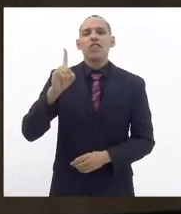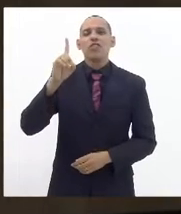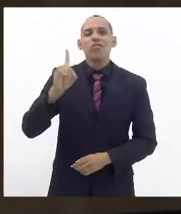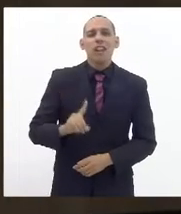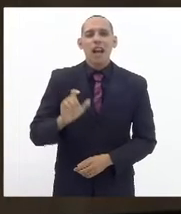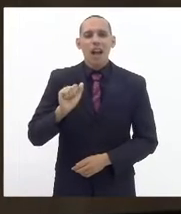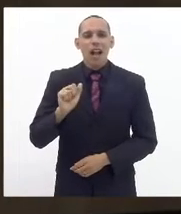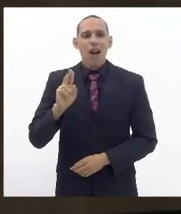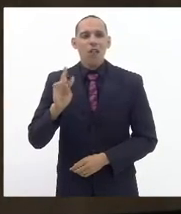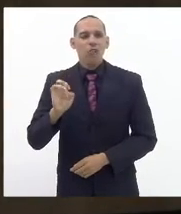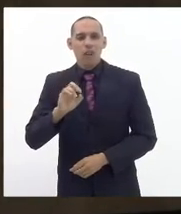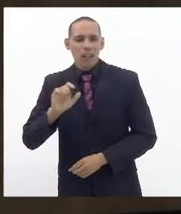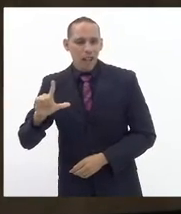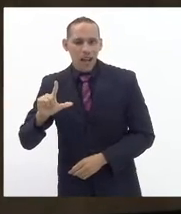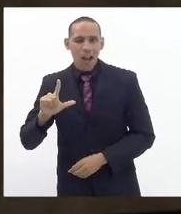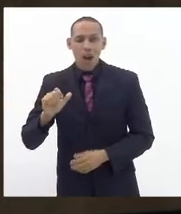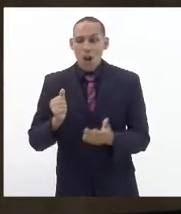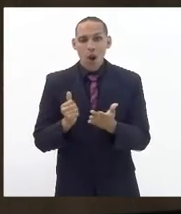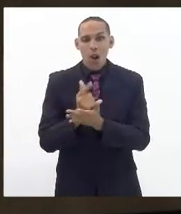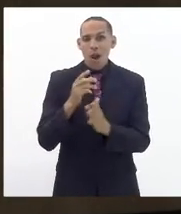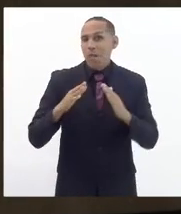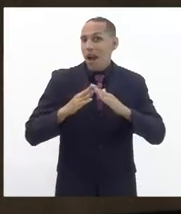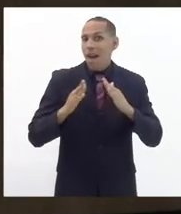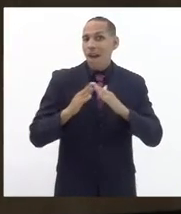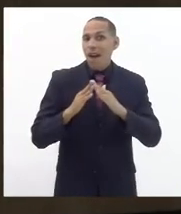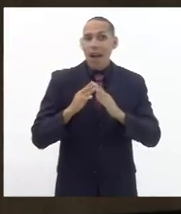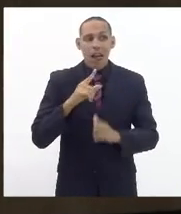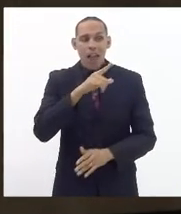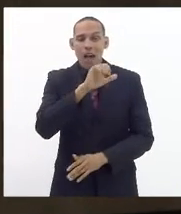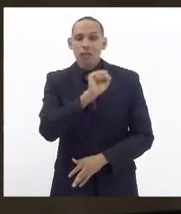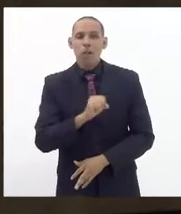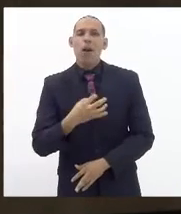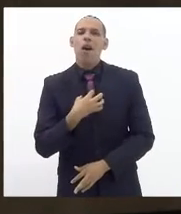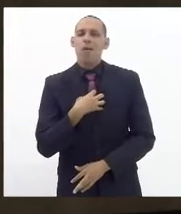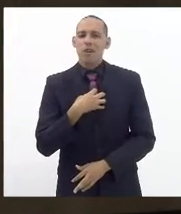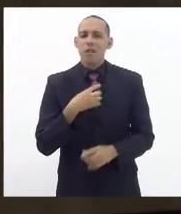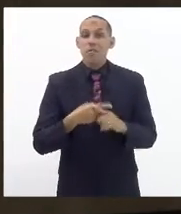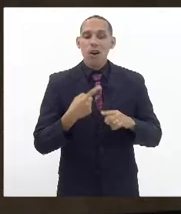que comprou uma casa no sul da Bahia, fruto dessa negociação,